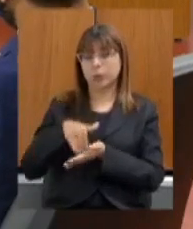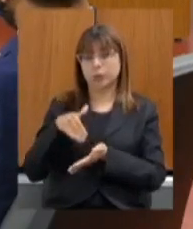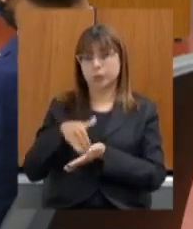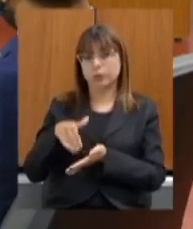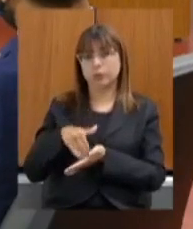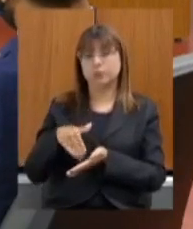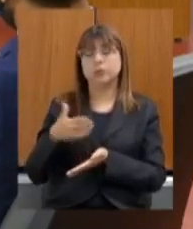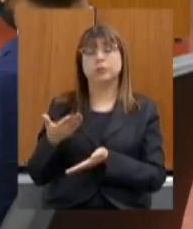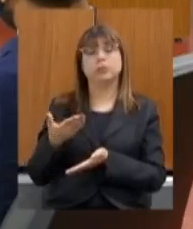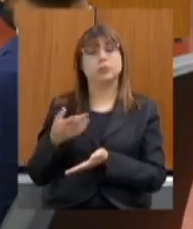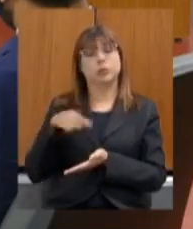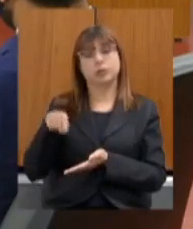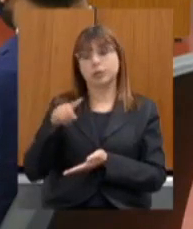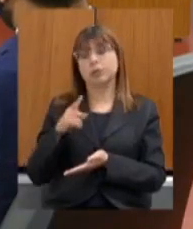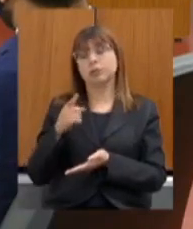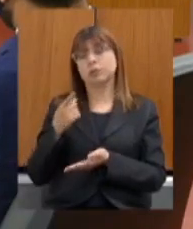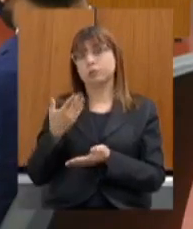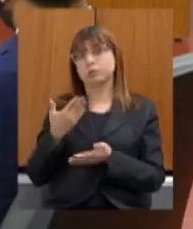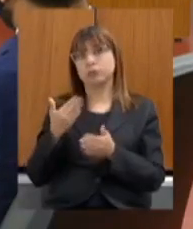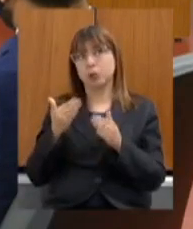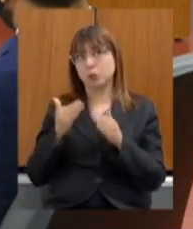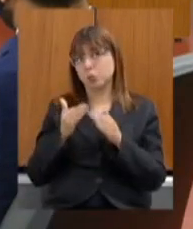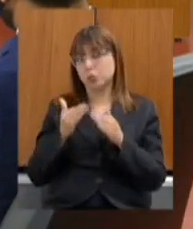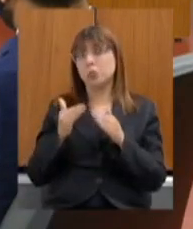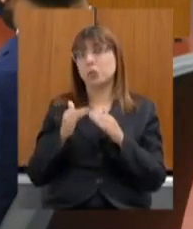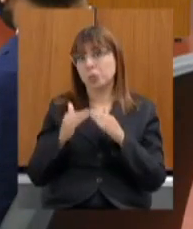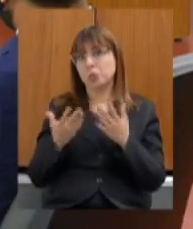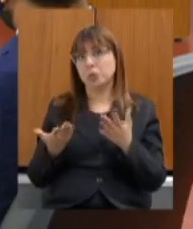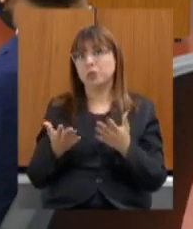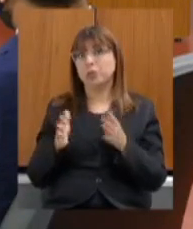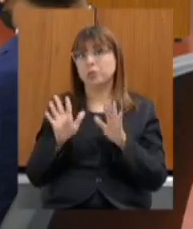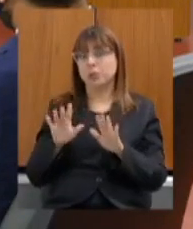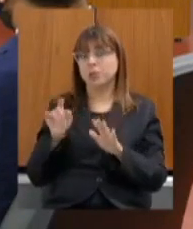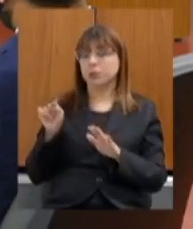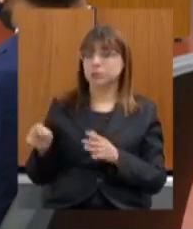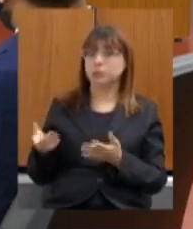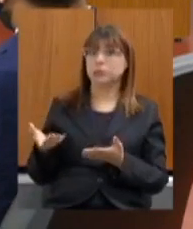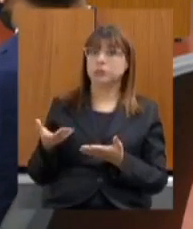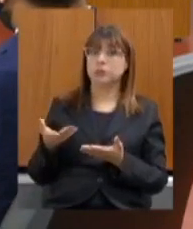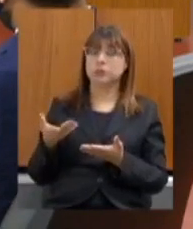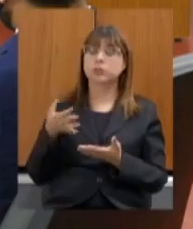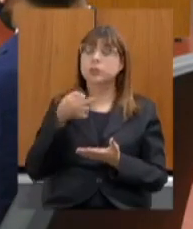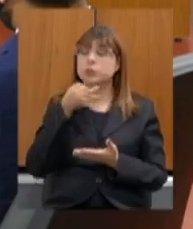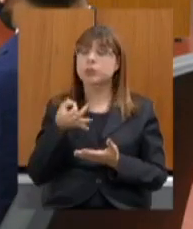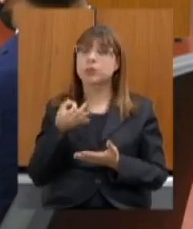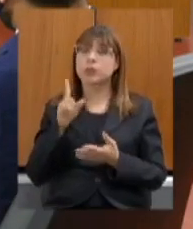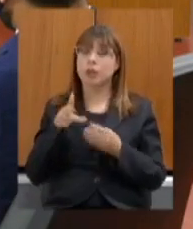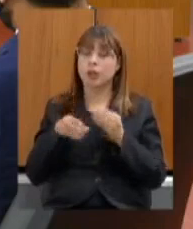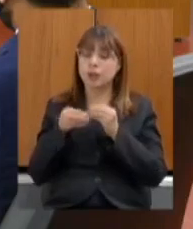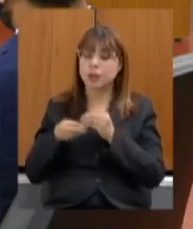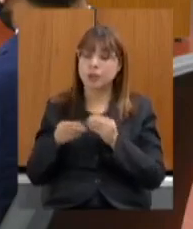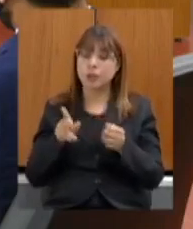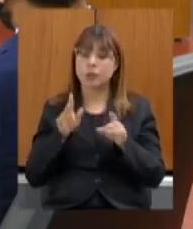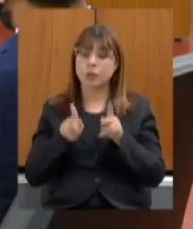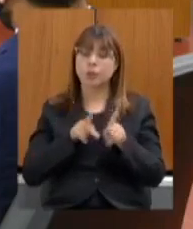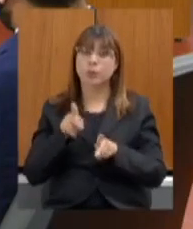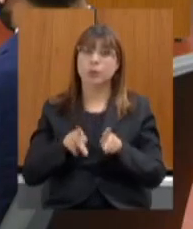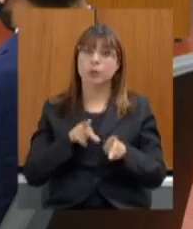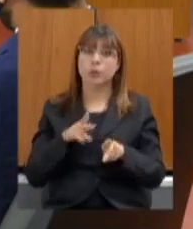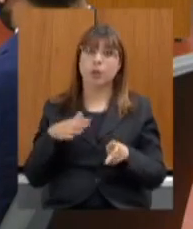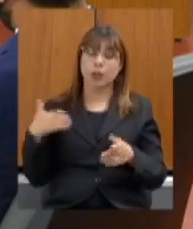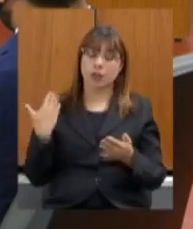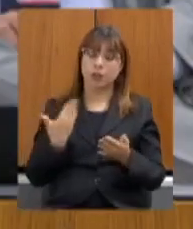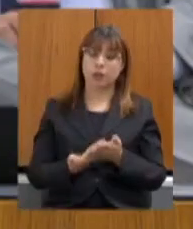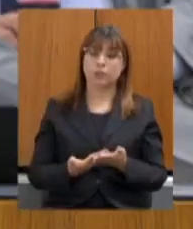demonstraram que não são contra, eu lhe pergunto o que o senhor acha da gente tornar as emendas populares, que até o